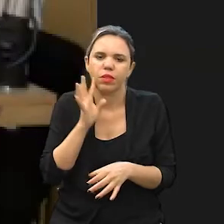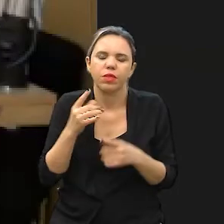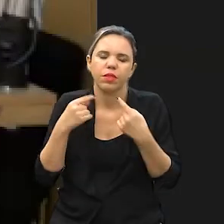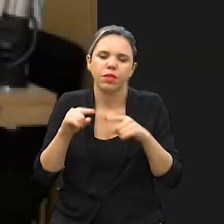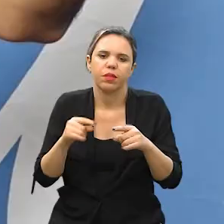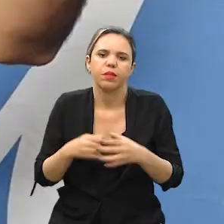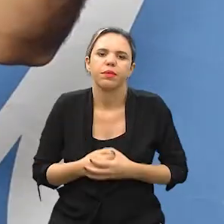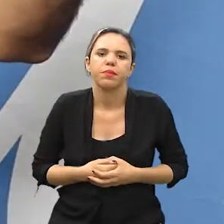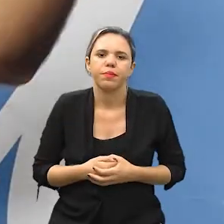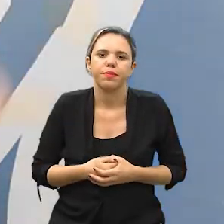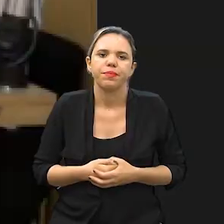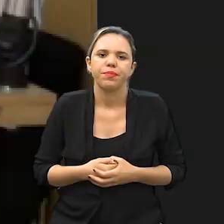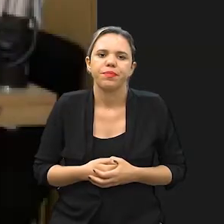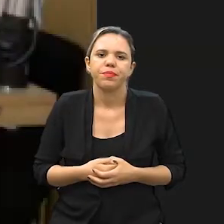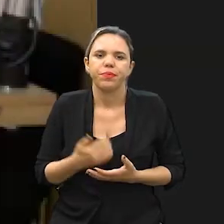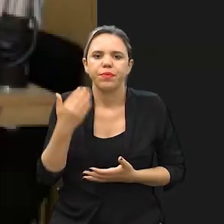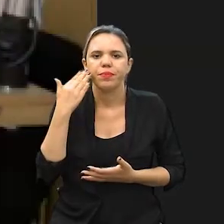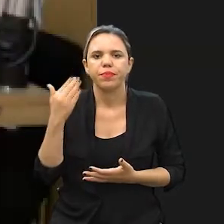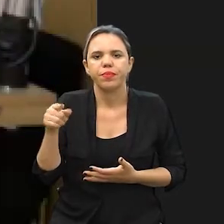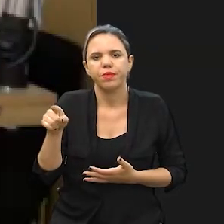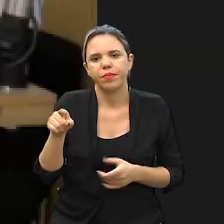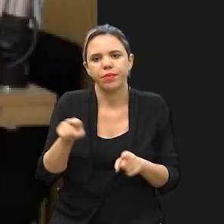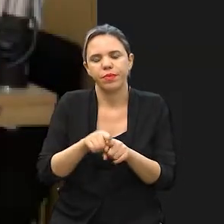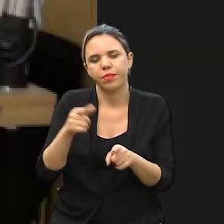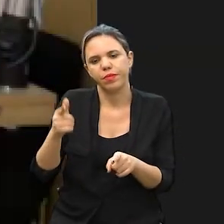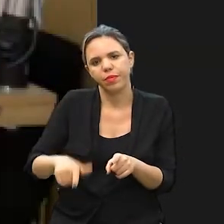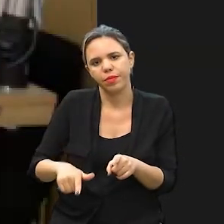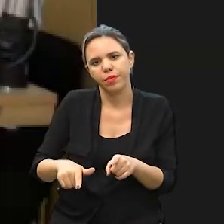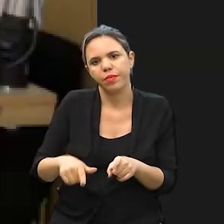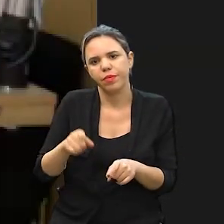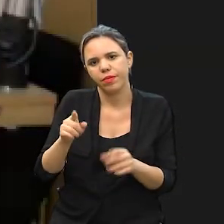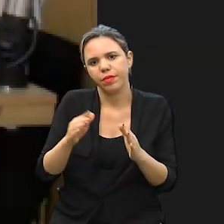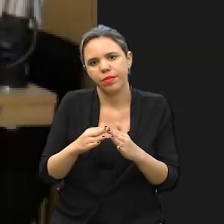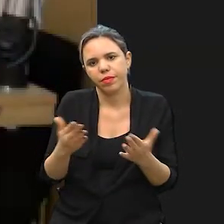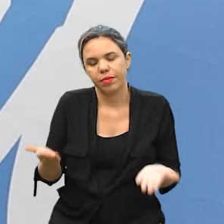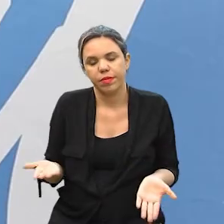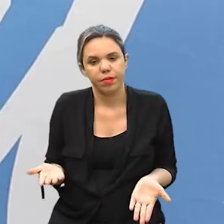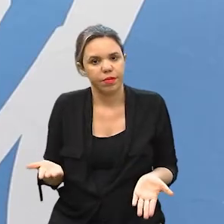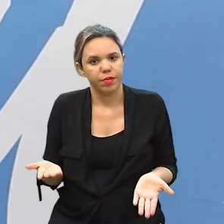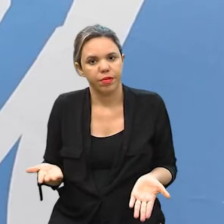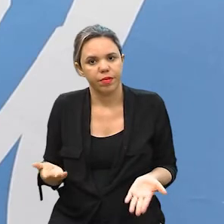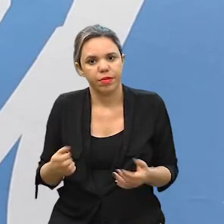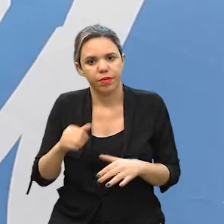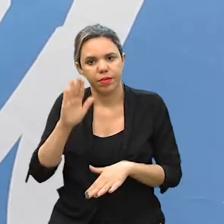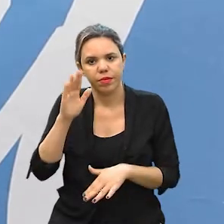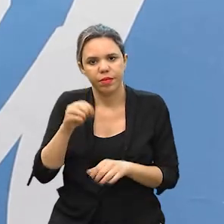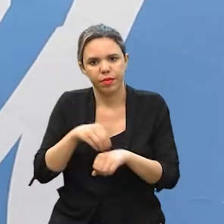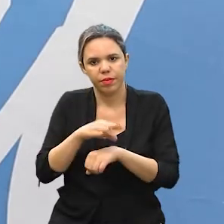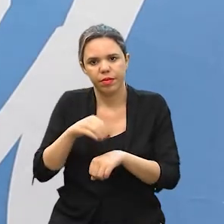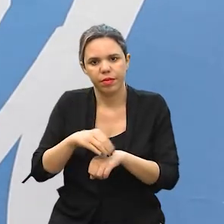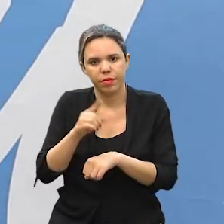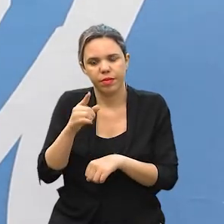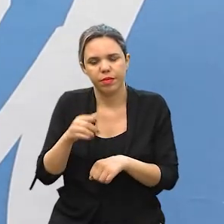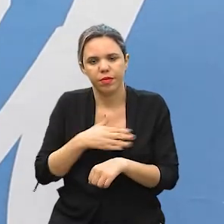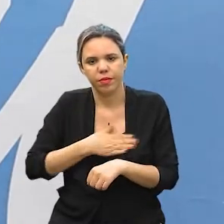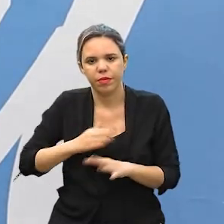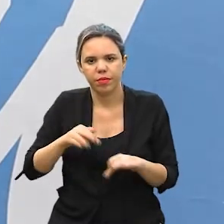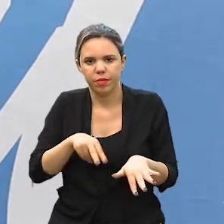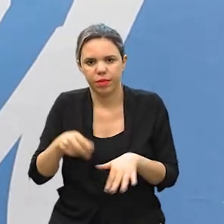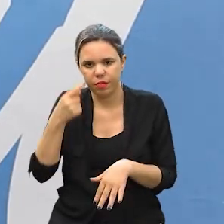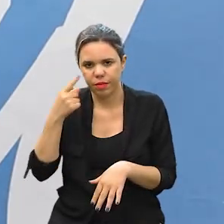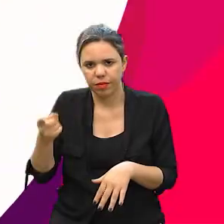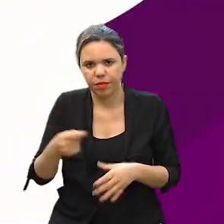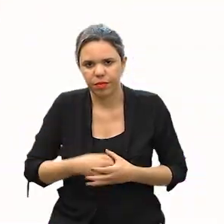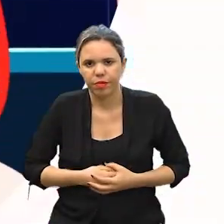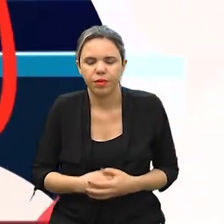reclamação. Valeu, Kleber. Obrigado para você mais uma vez. E para você que está aí em casa, tem mais dicas para você curtir o fim de semana,